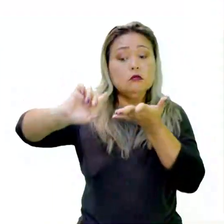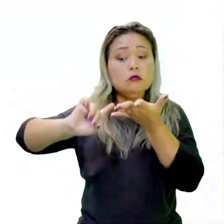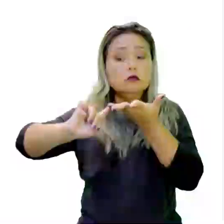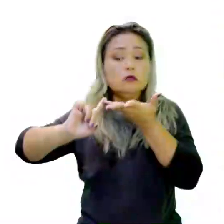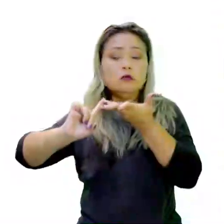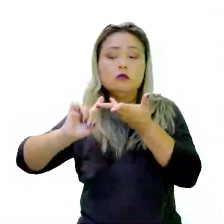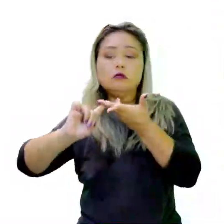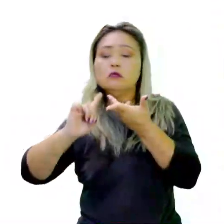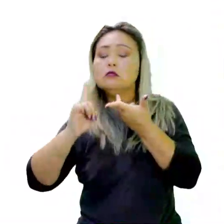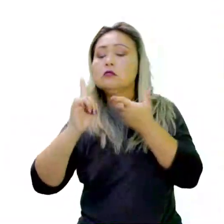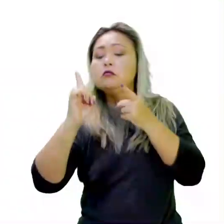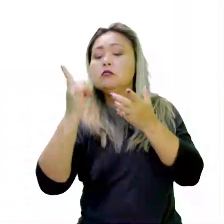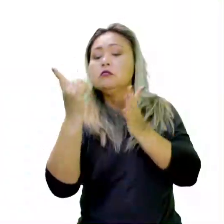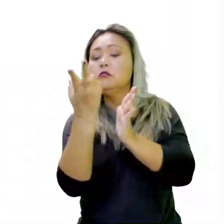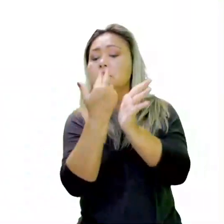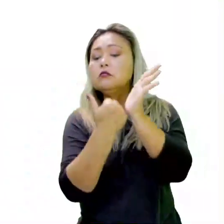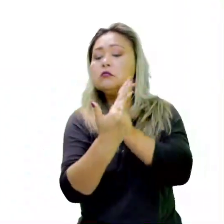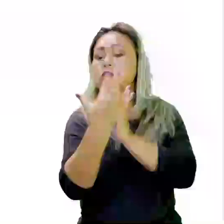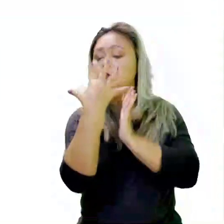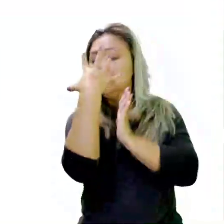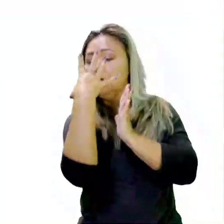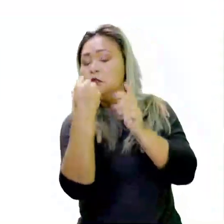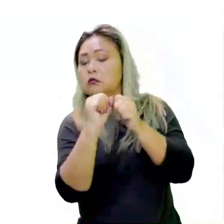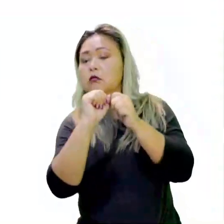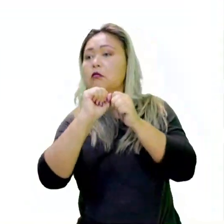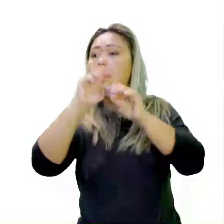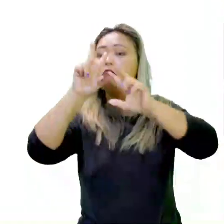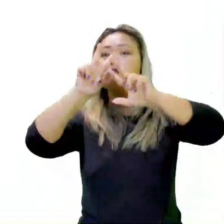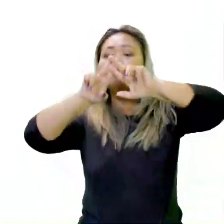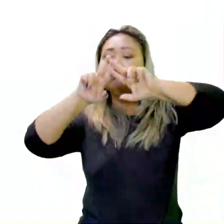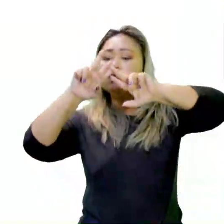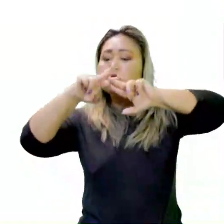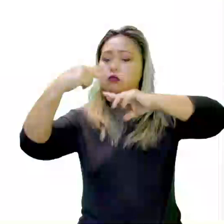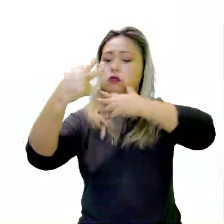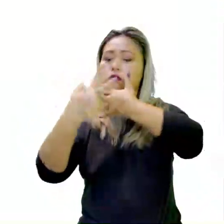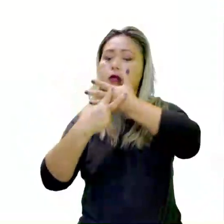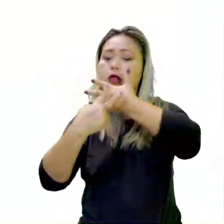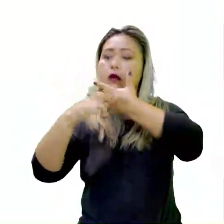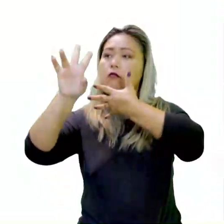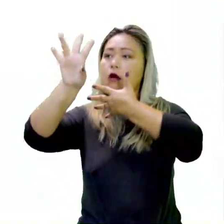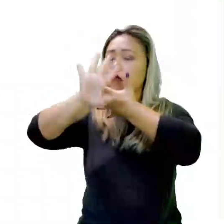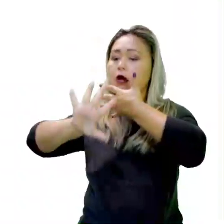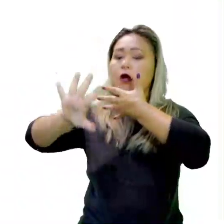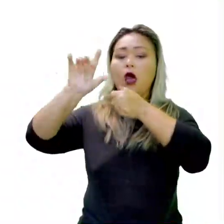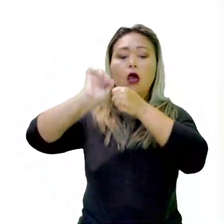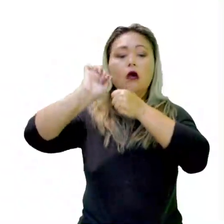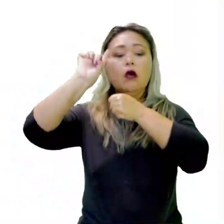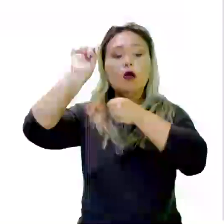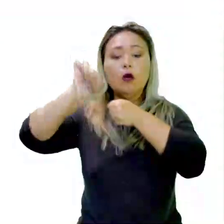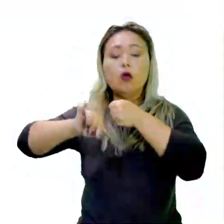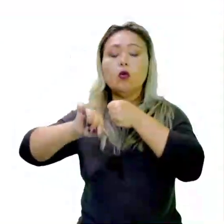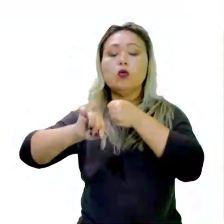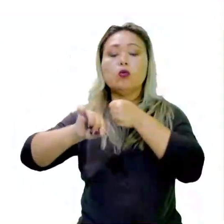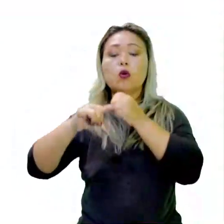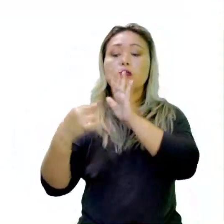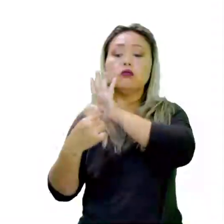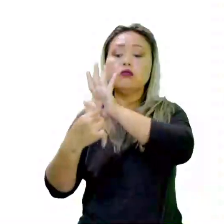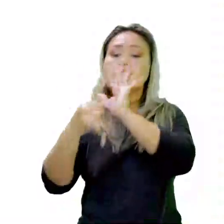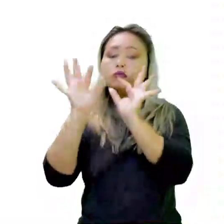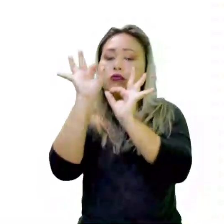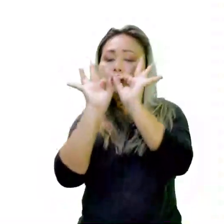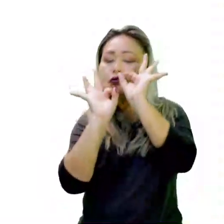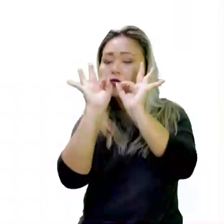vários retratos, várias figuras, vários vitrais, vários painéis foram destacados com o uso de